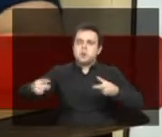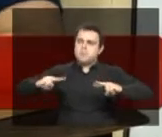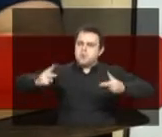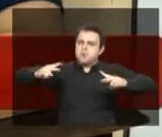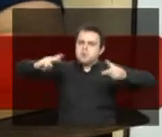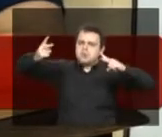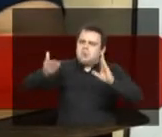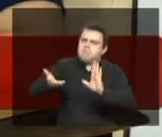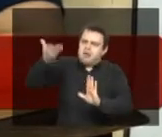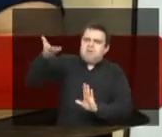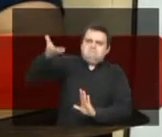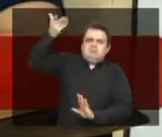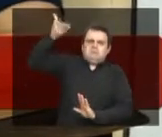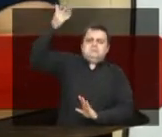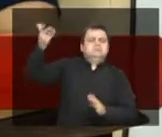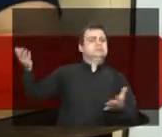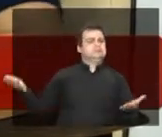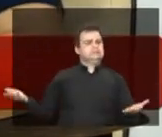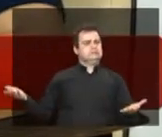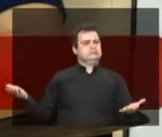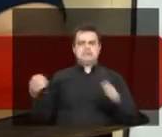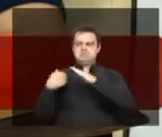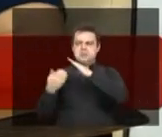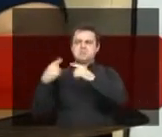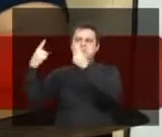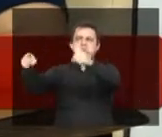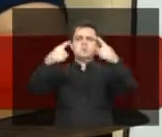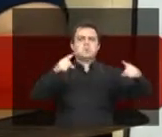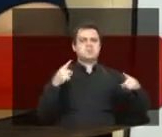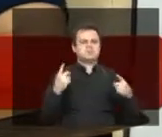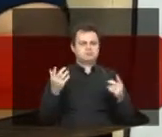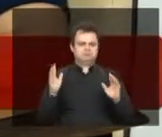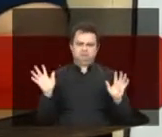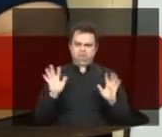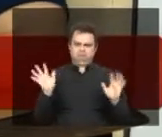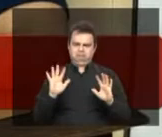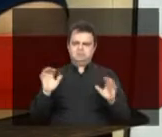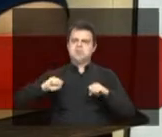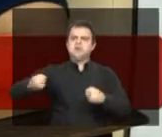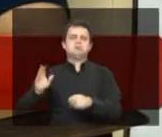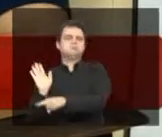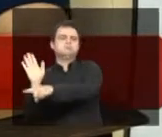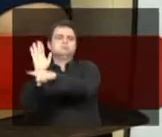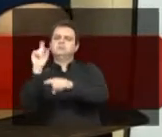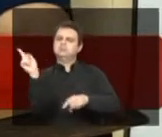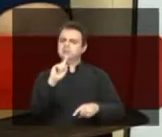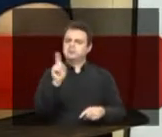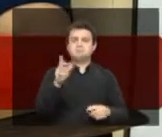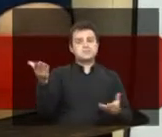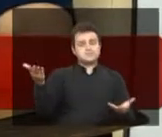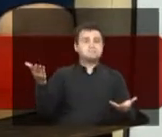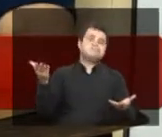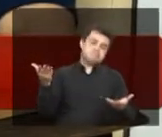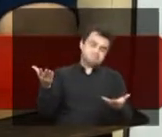está subindo. Não estou defendendo as empresas, mas infelizmente eles